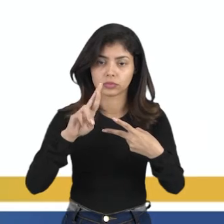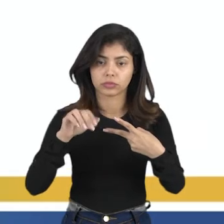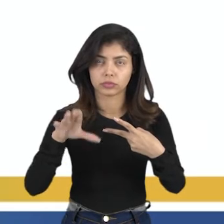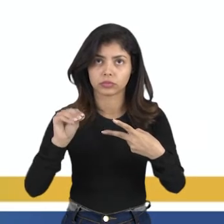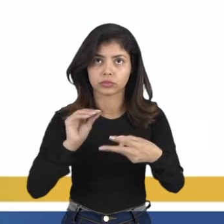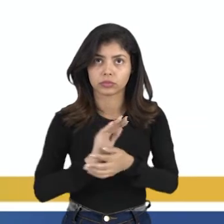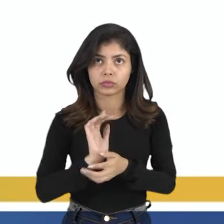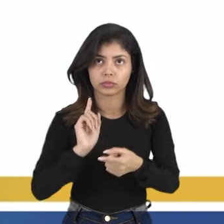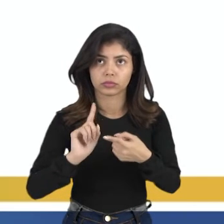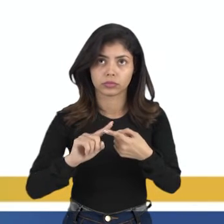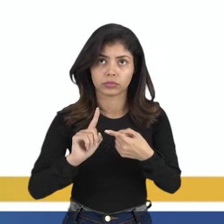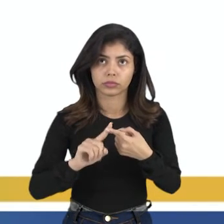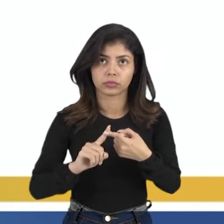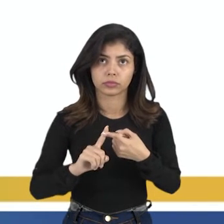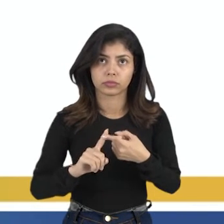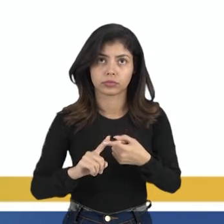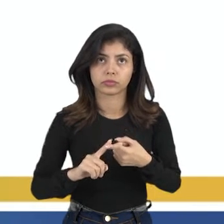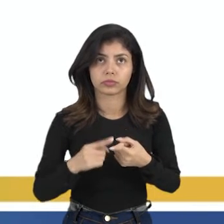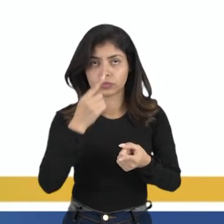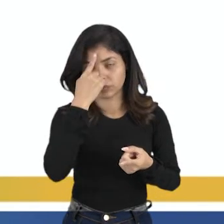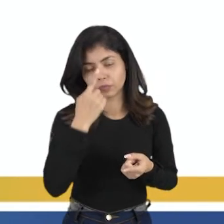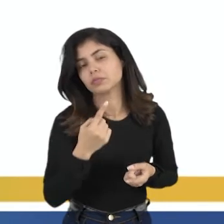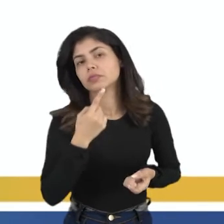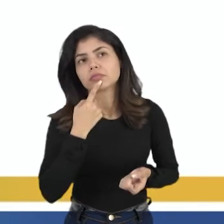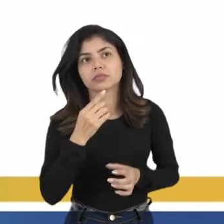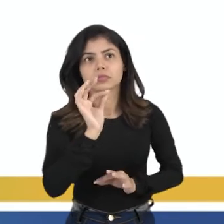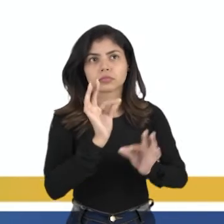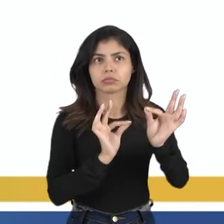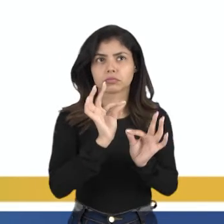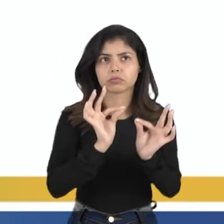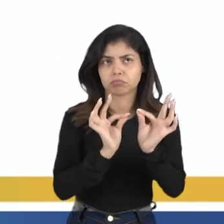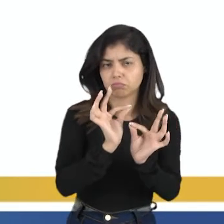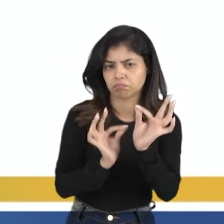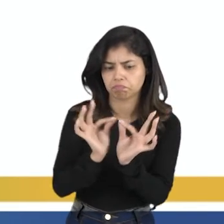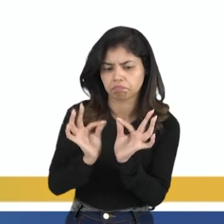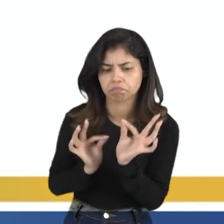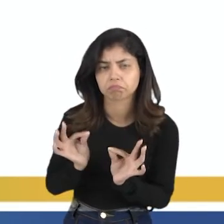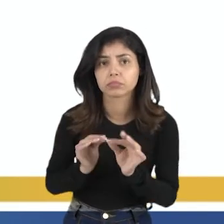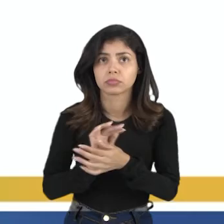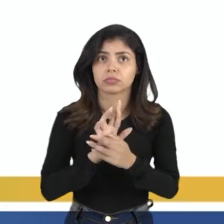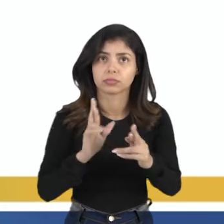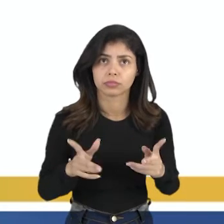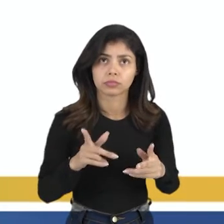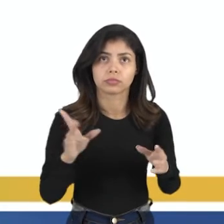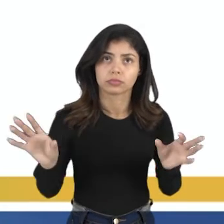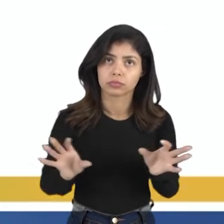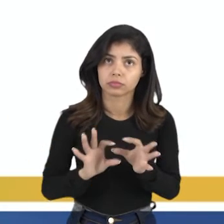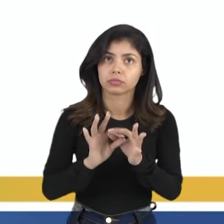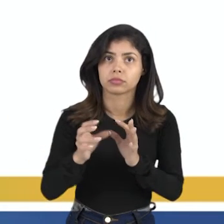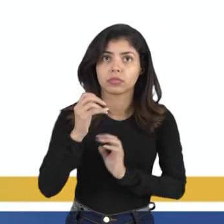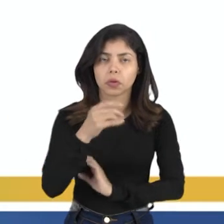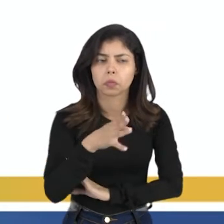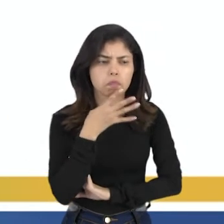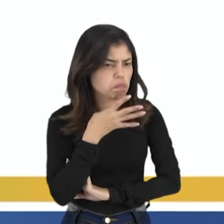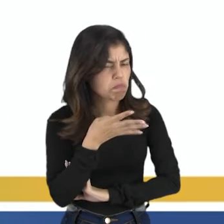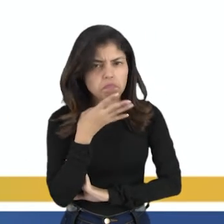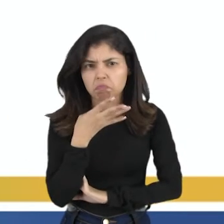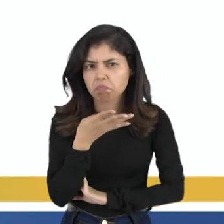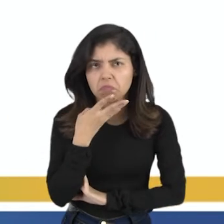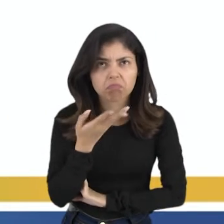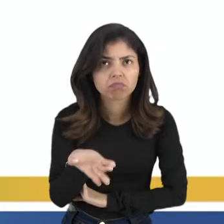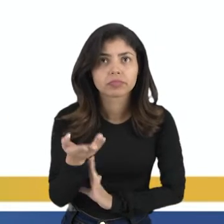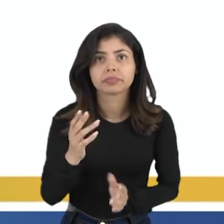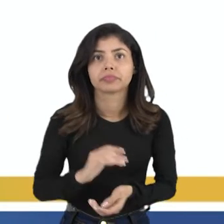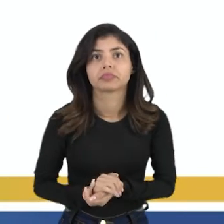Na primeira, as formas e figuras foram tão desconstruídas e fragmentadas que tornaram-se